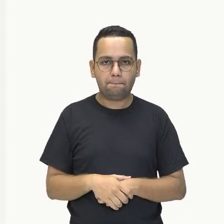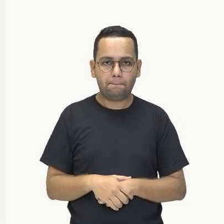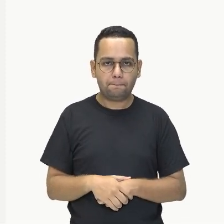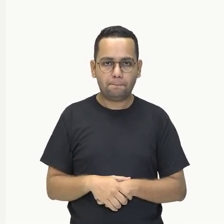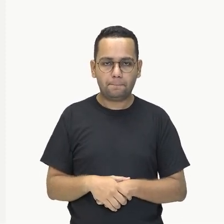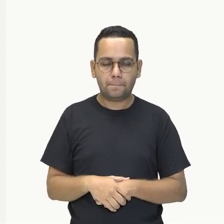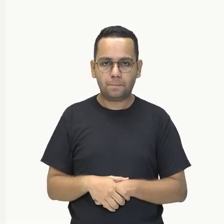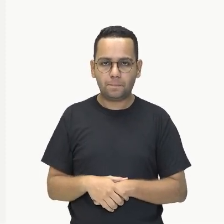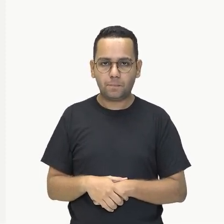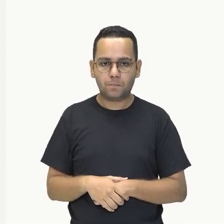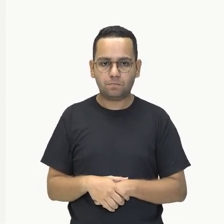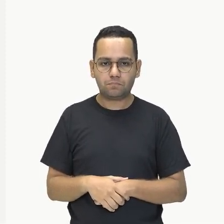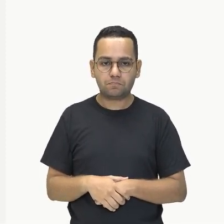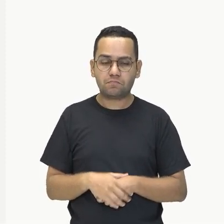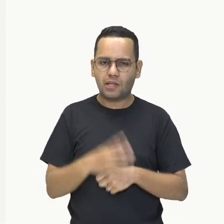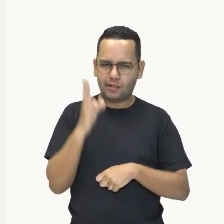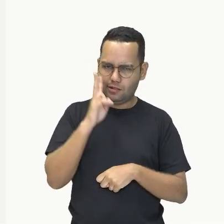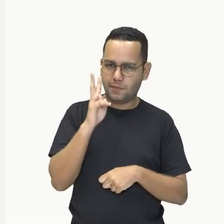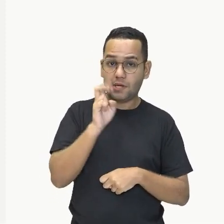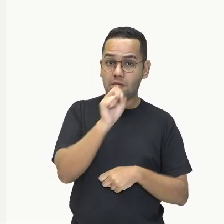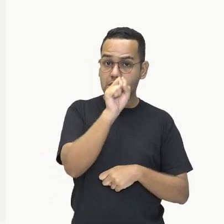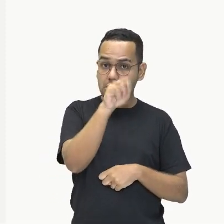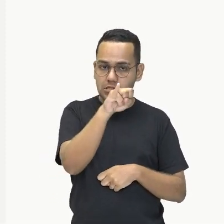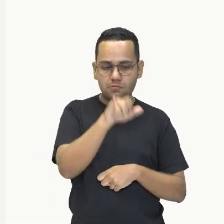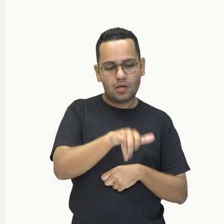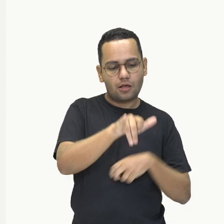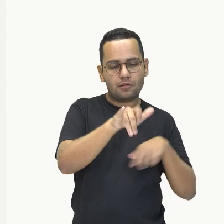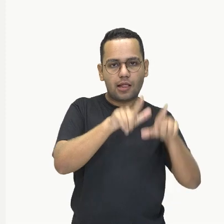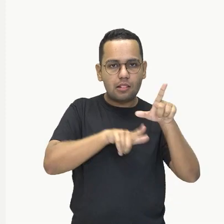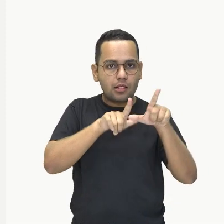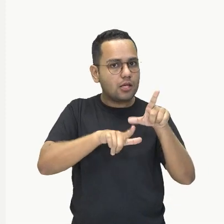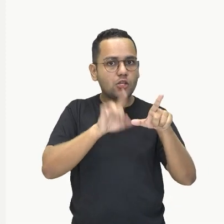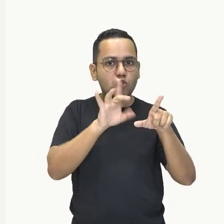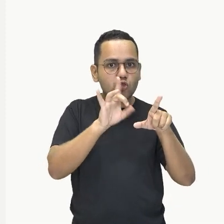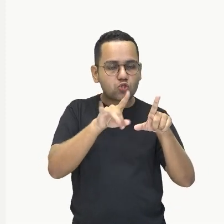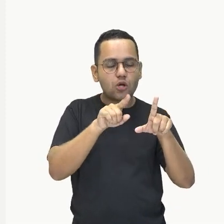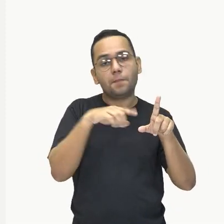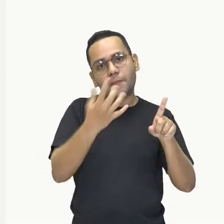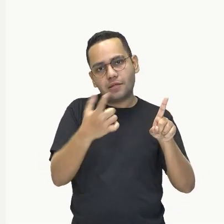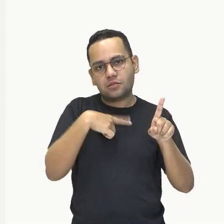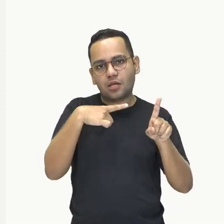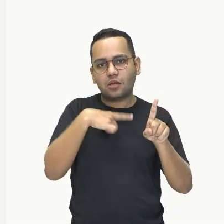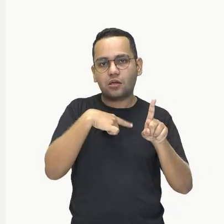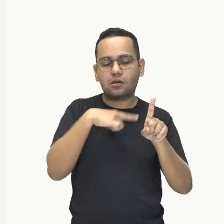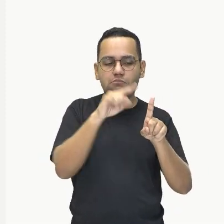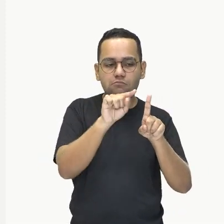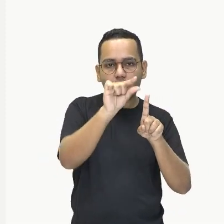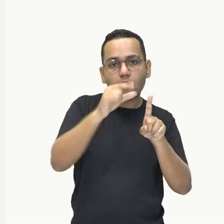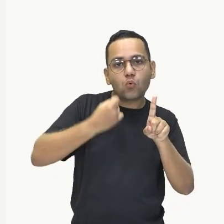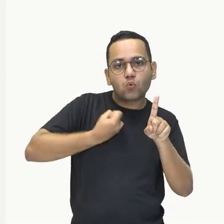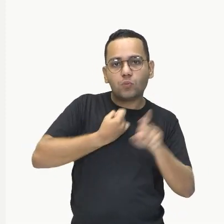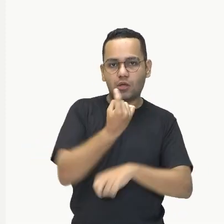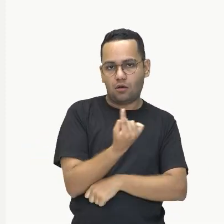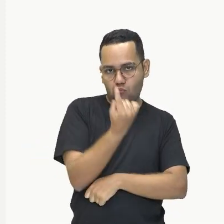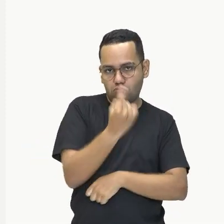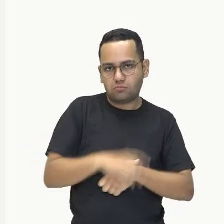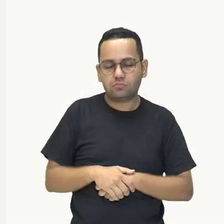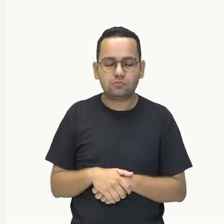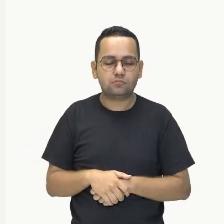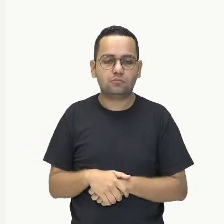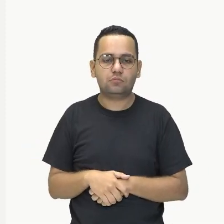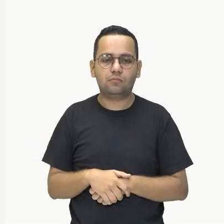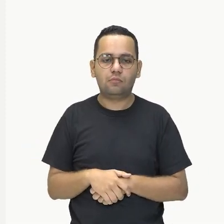Tá? Quando o expoente não aparece, a gente já sabe que é 1. Então, basta a